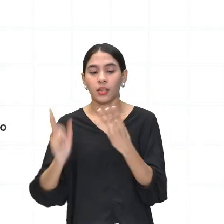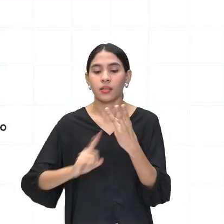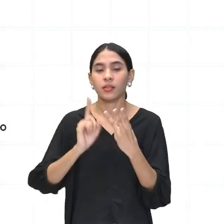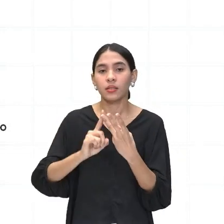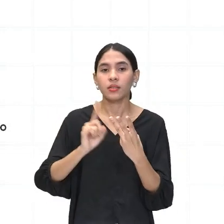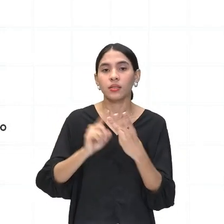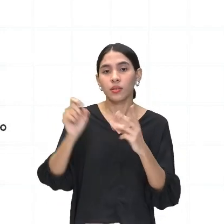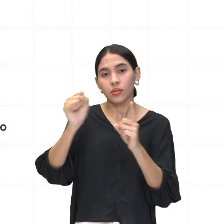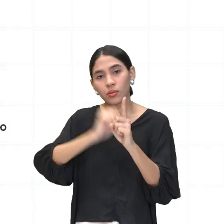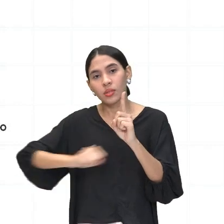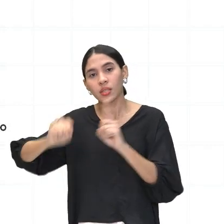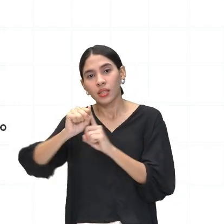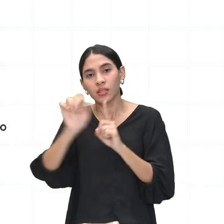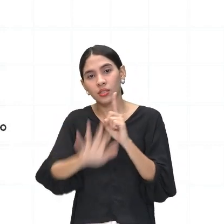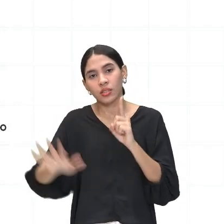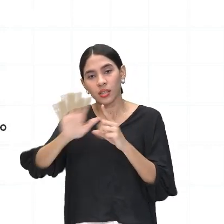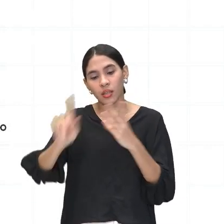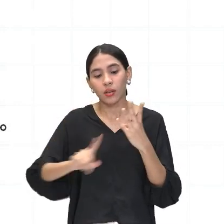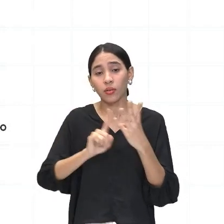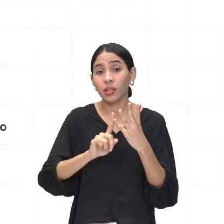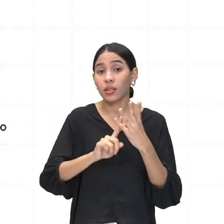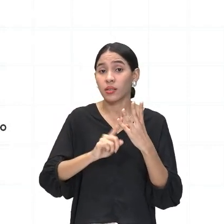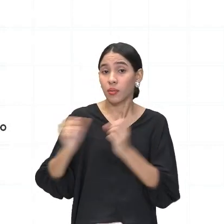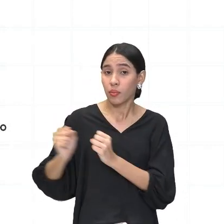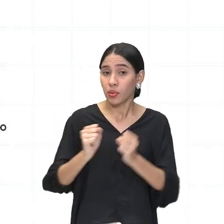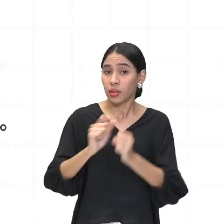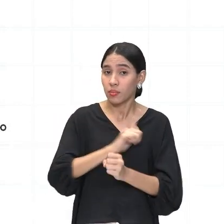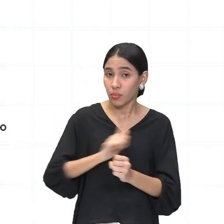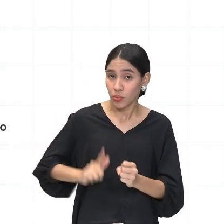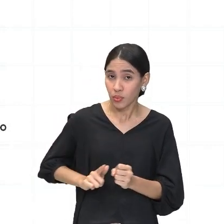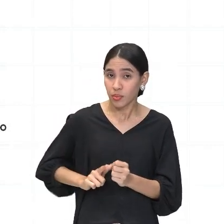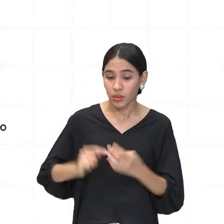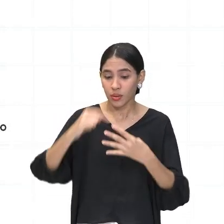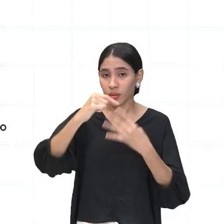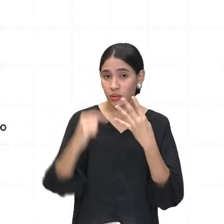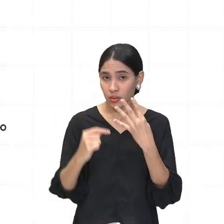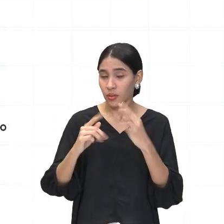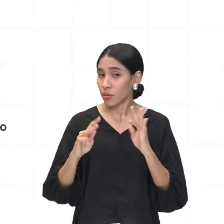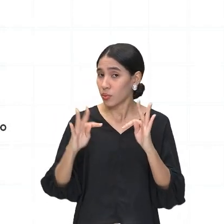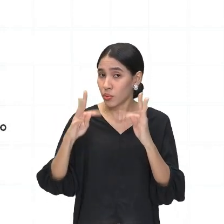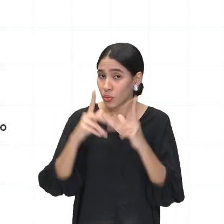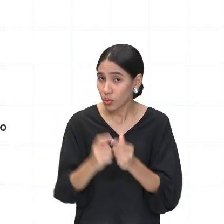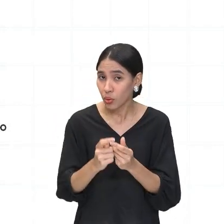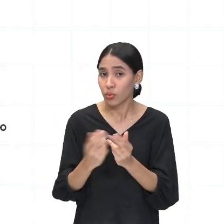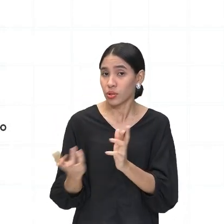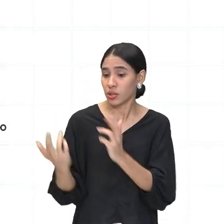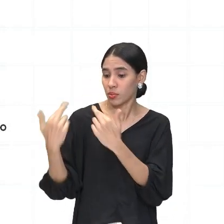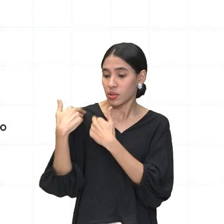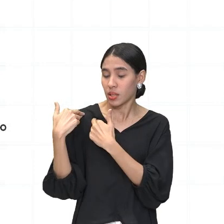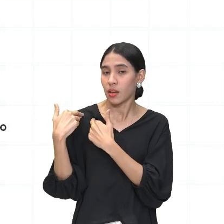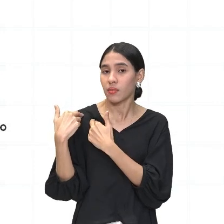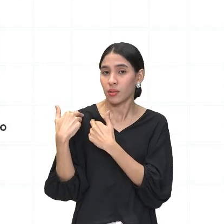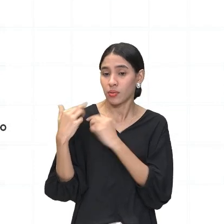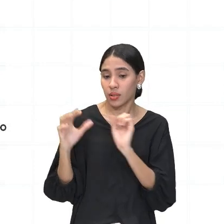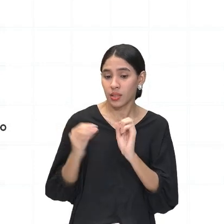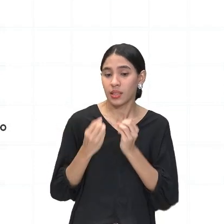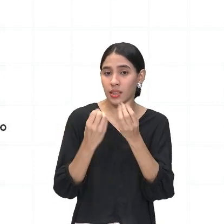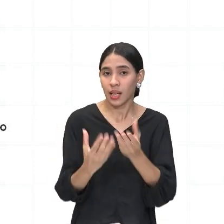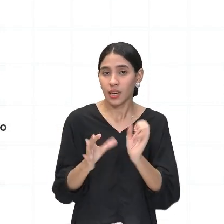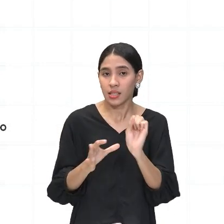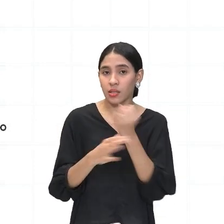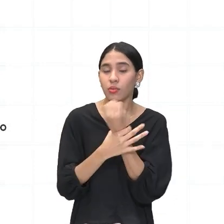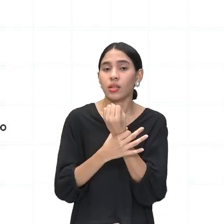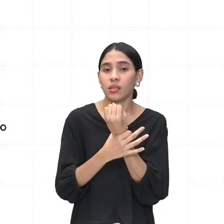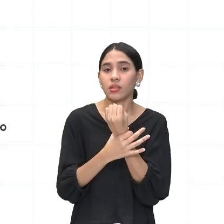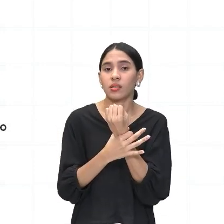da sociedade em geral e do dever público? Então, todos são responsáveis por proteger essas etapas da vida